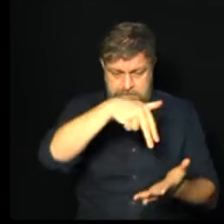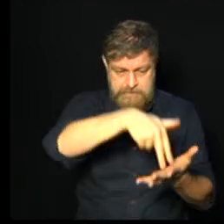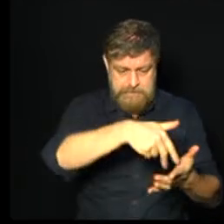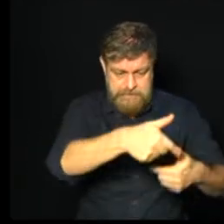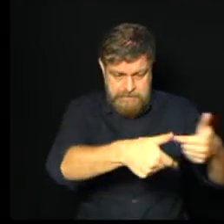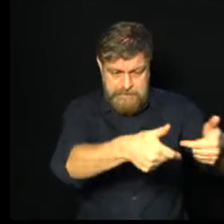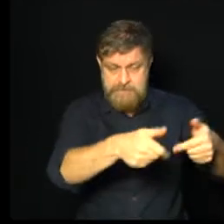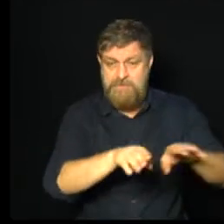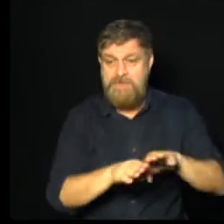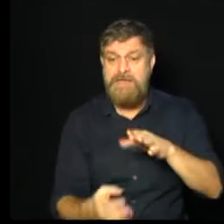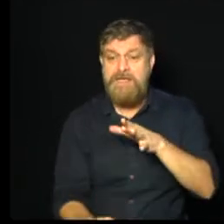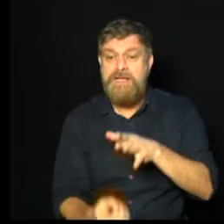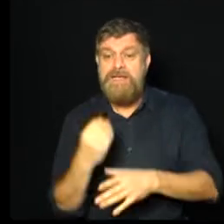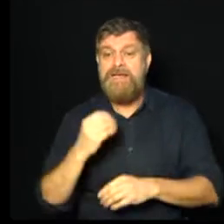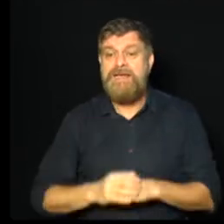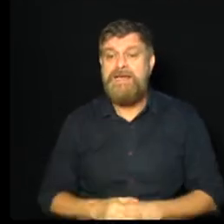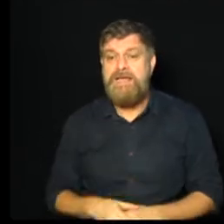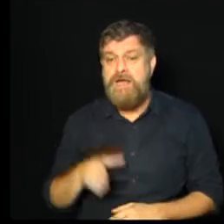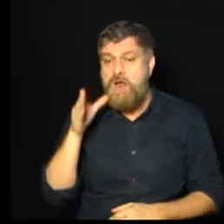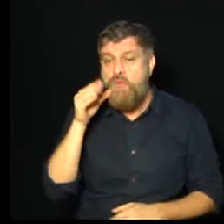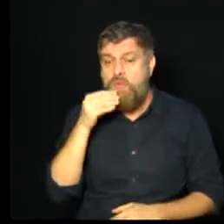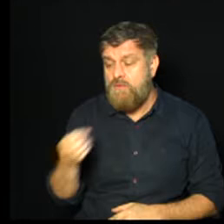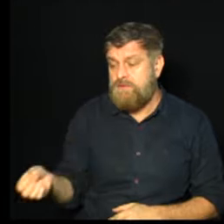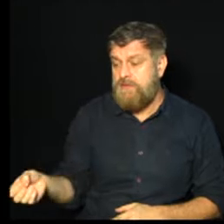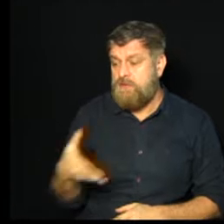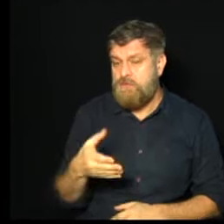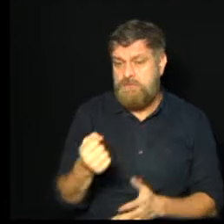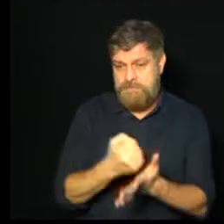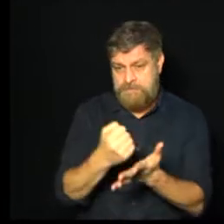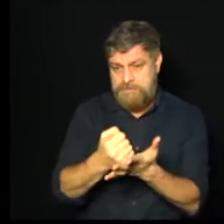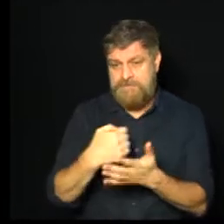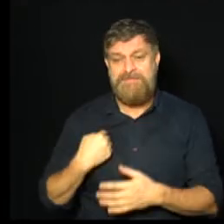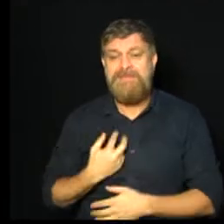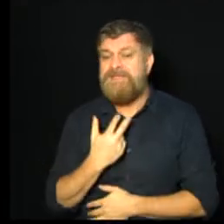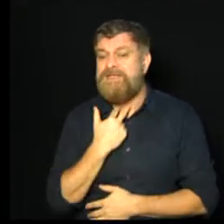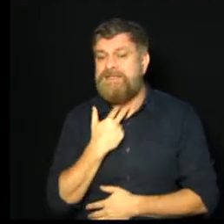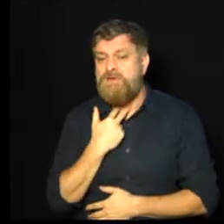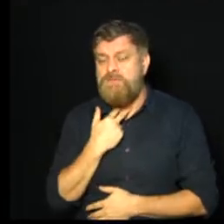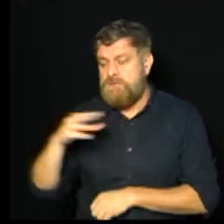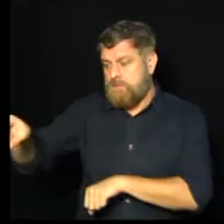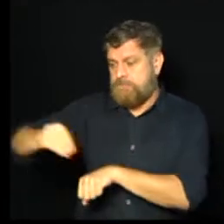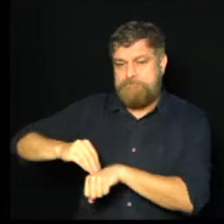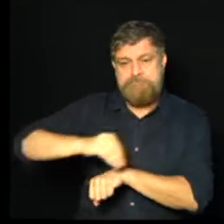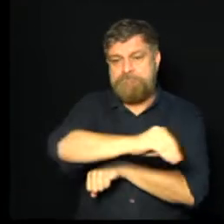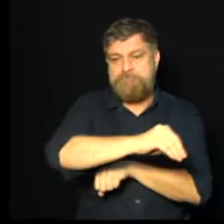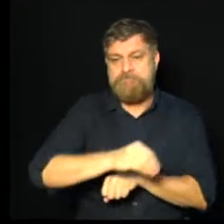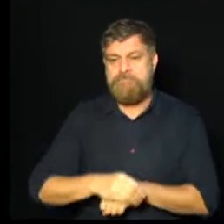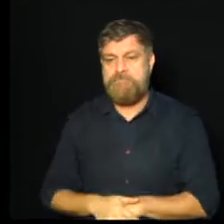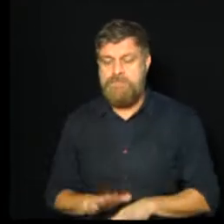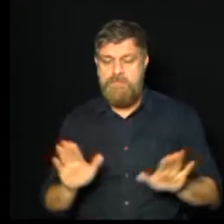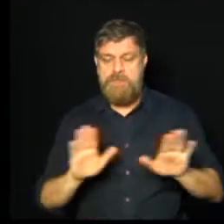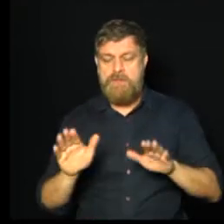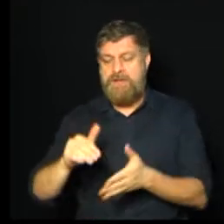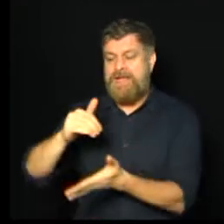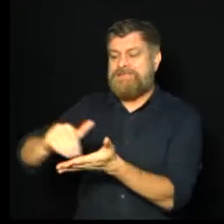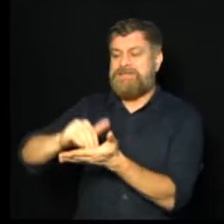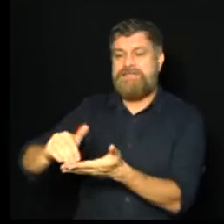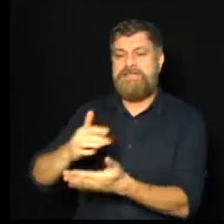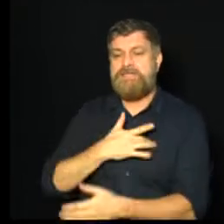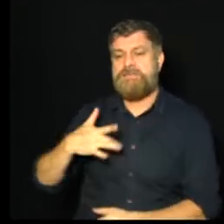criar carreiras novas. Por exemplo, nós não podemos transferir, simplesmente devolver para a Secretaria de